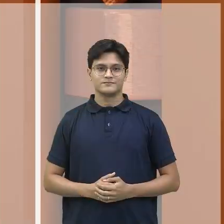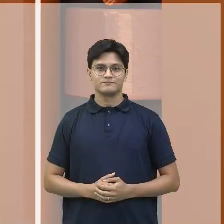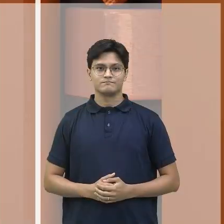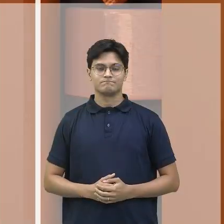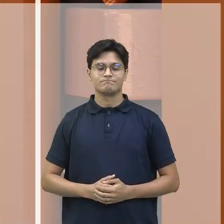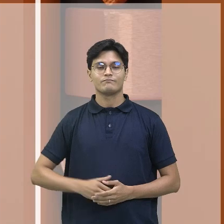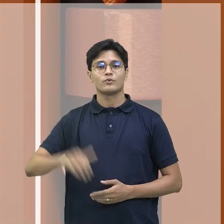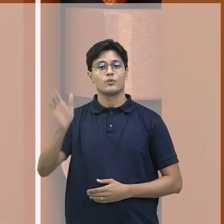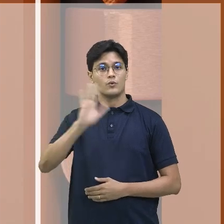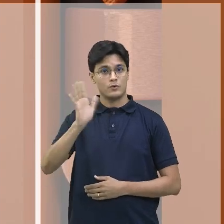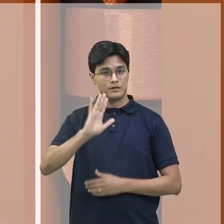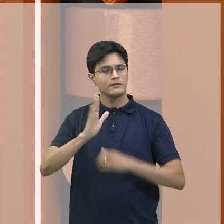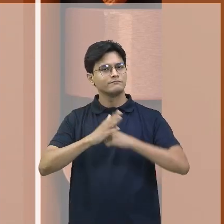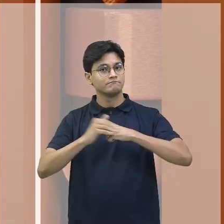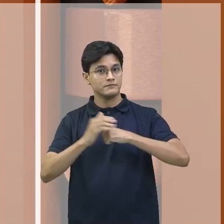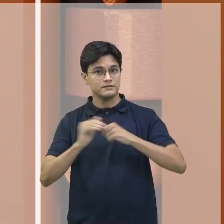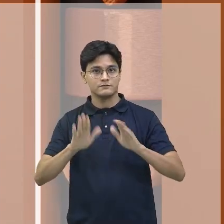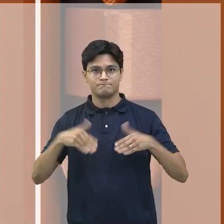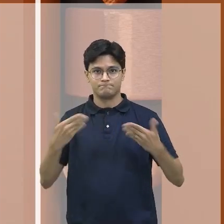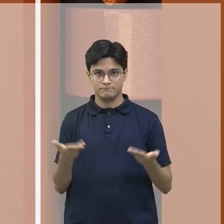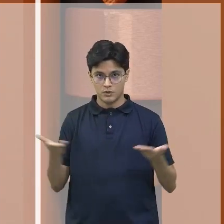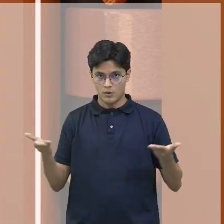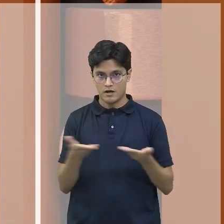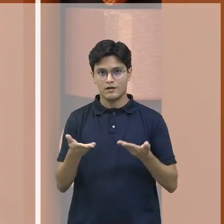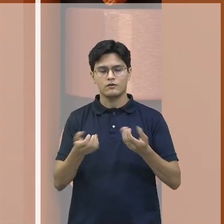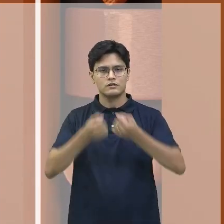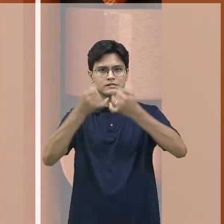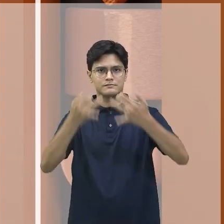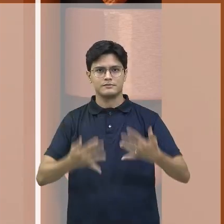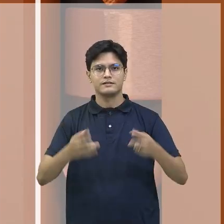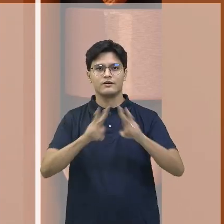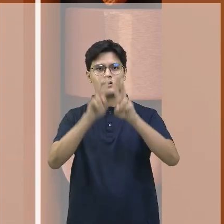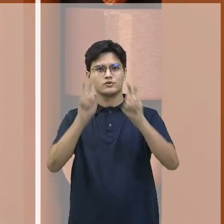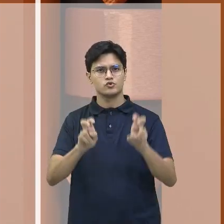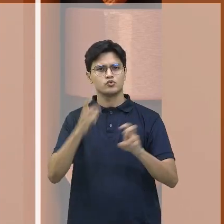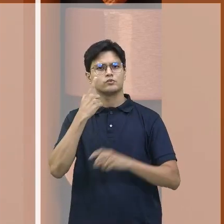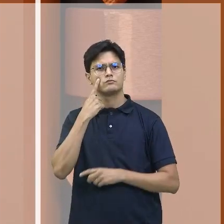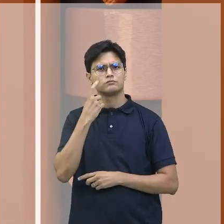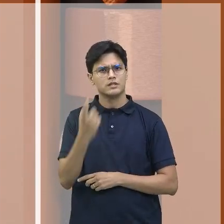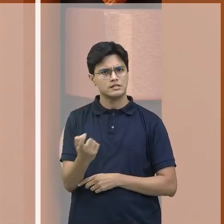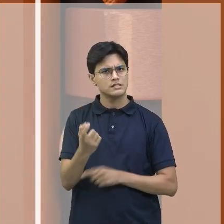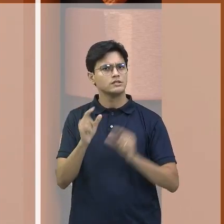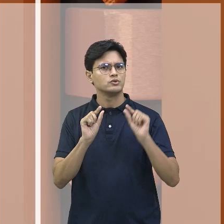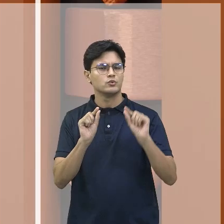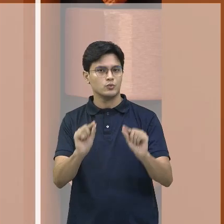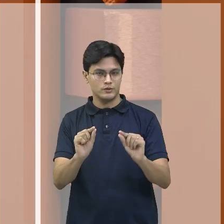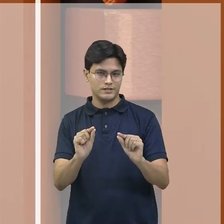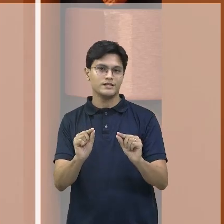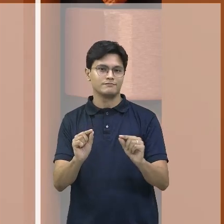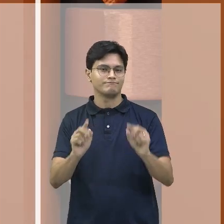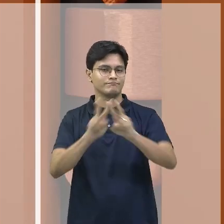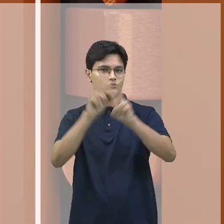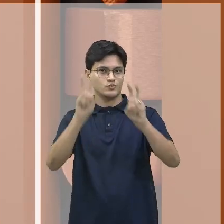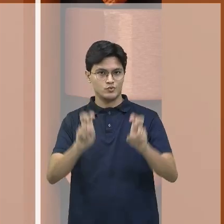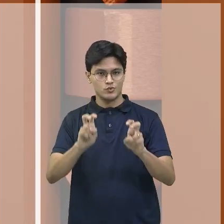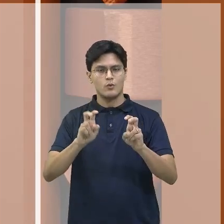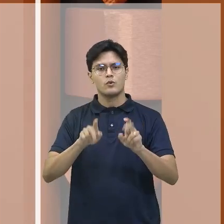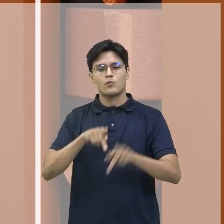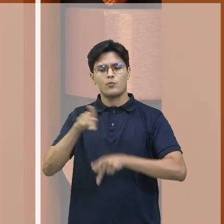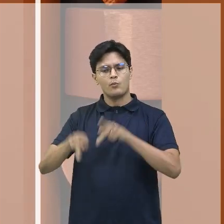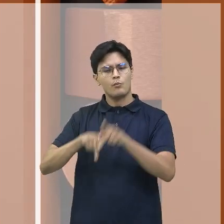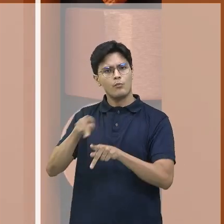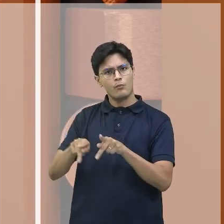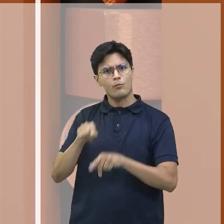Olá, meus queridos! Então vamos trabalhar um assunto interessantíssimo, que é exatamente falar aí sobre um povo